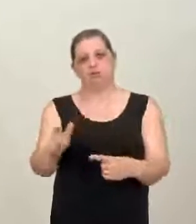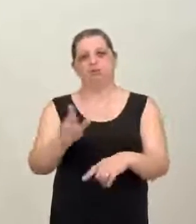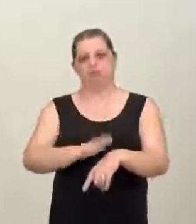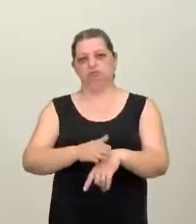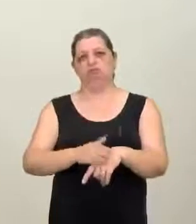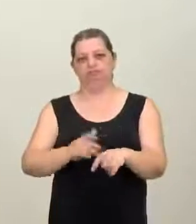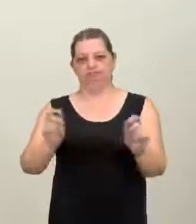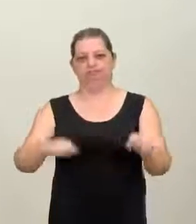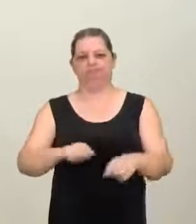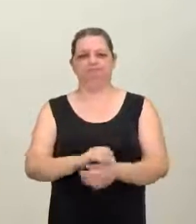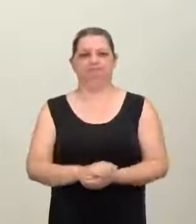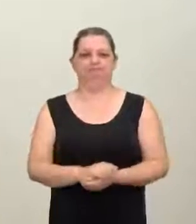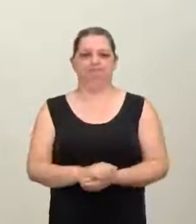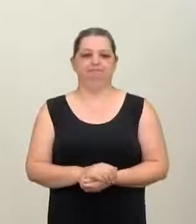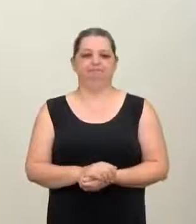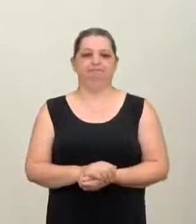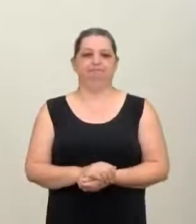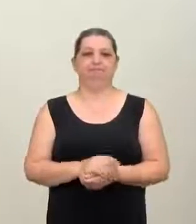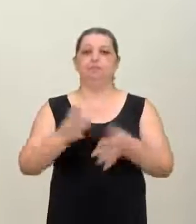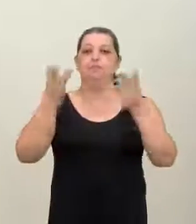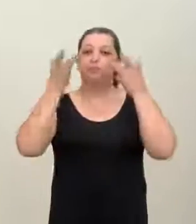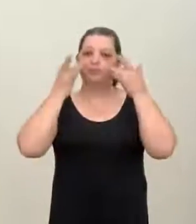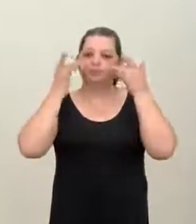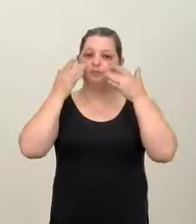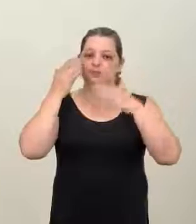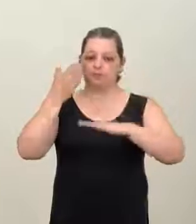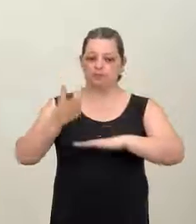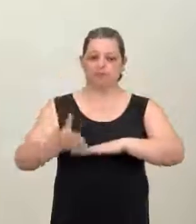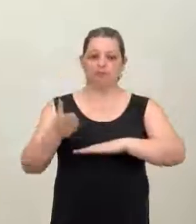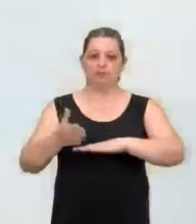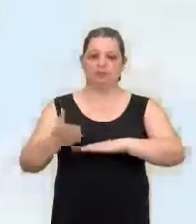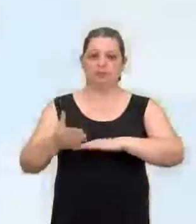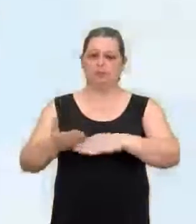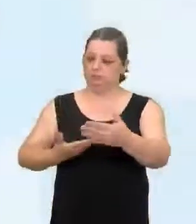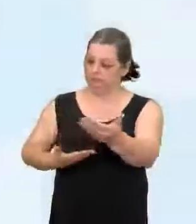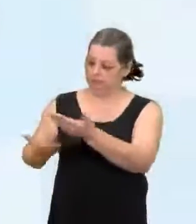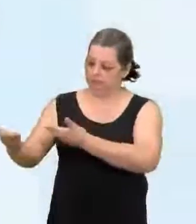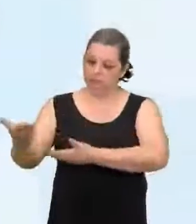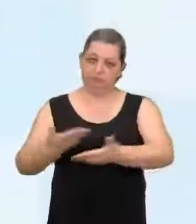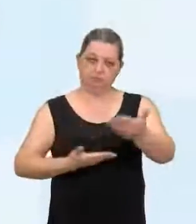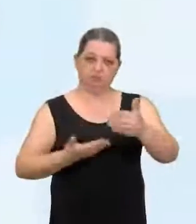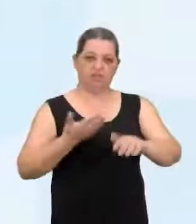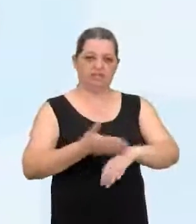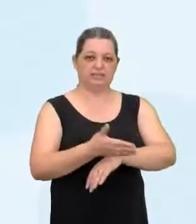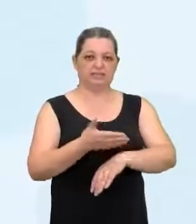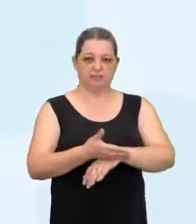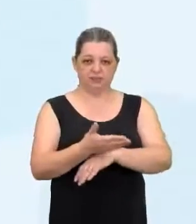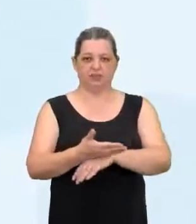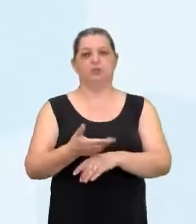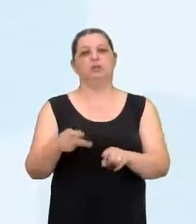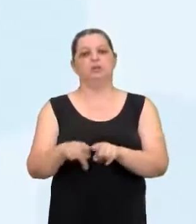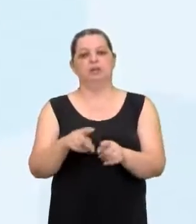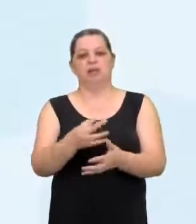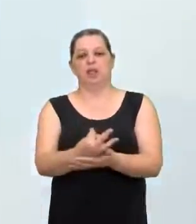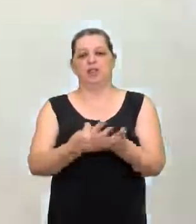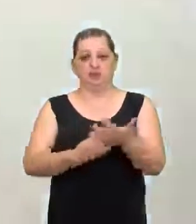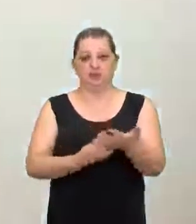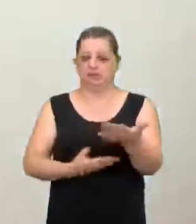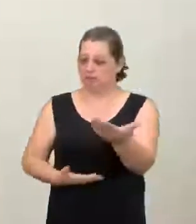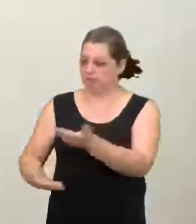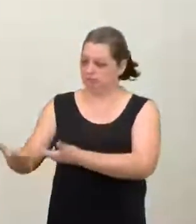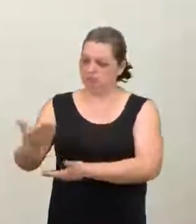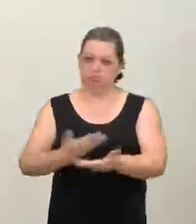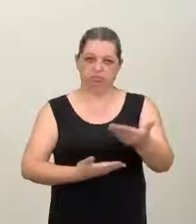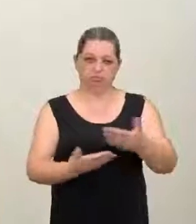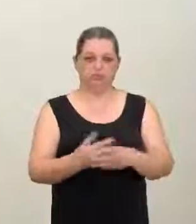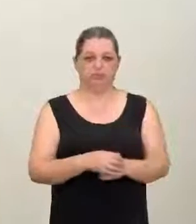E o teatro contemporâneo também trabalha com a encenação interativa e a produção de textos coletivos. Como a gente está num período que